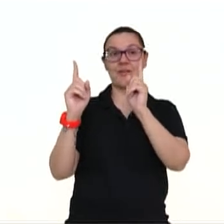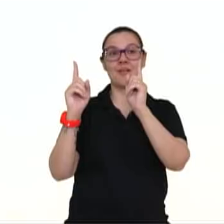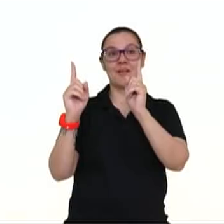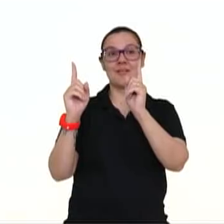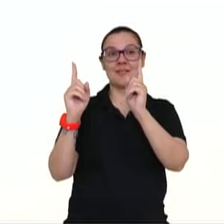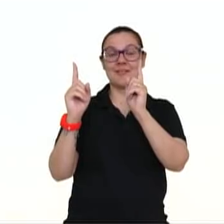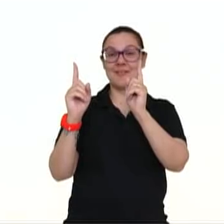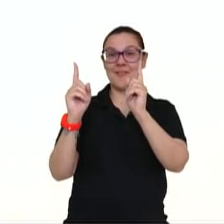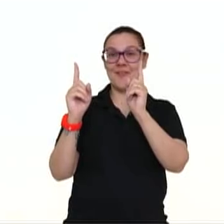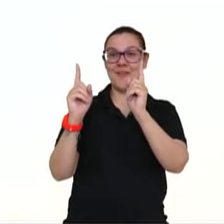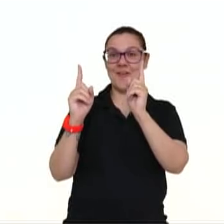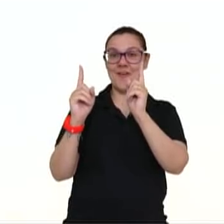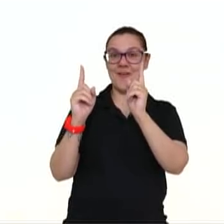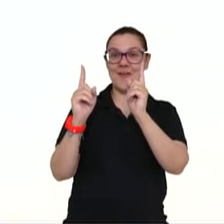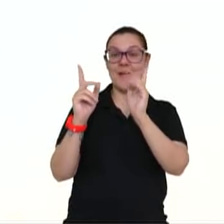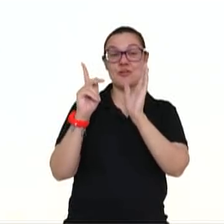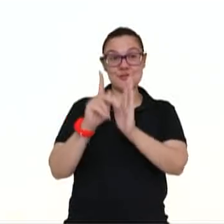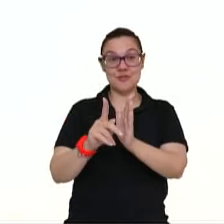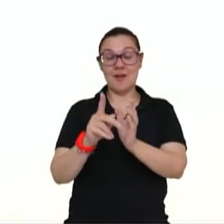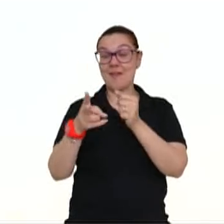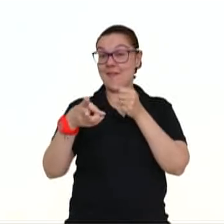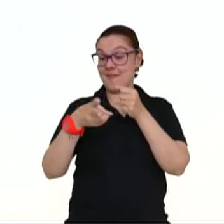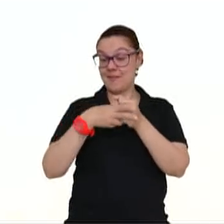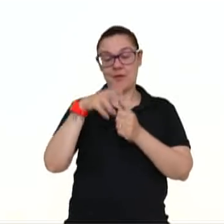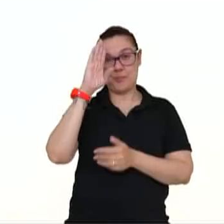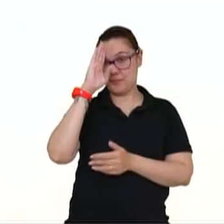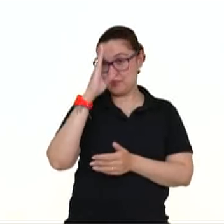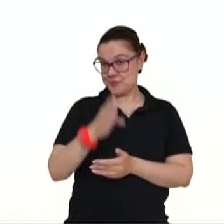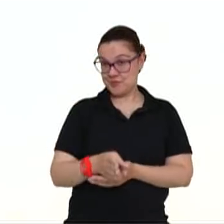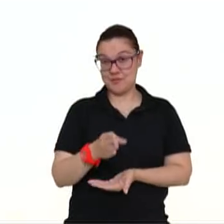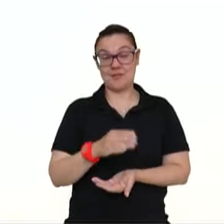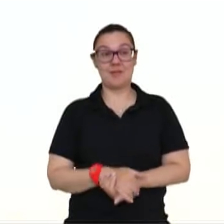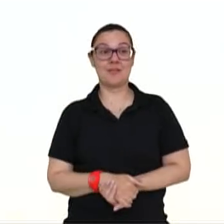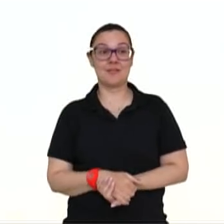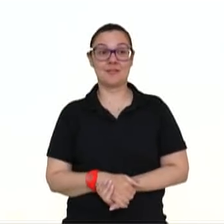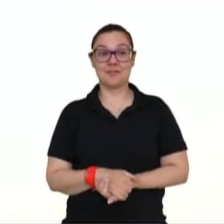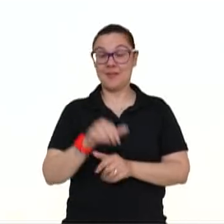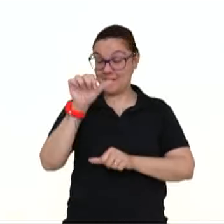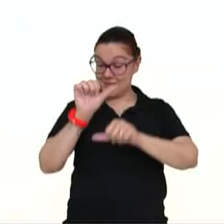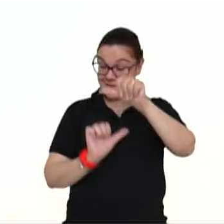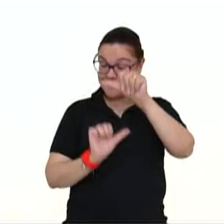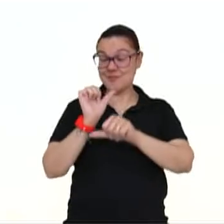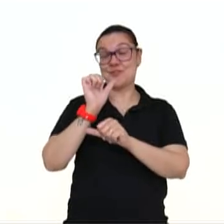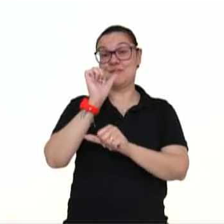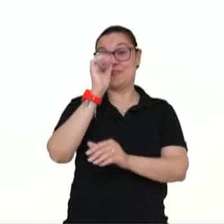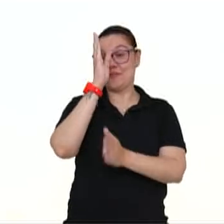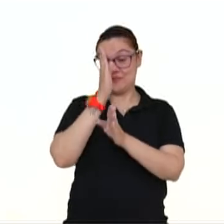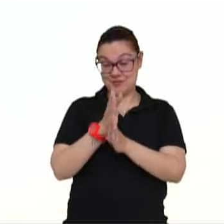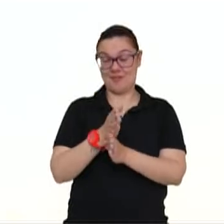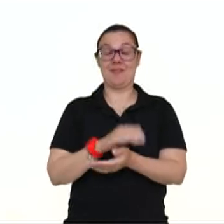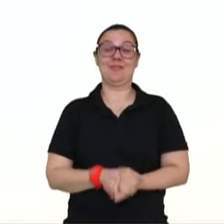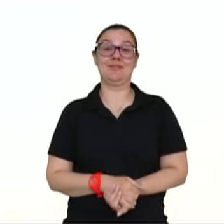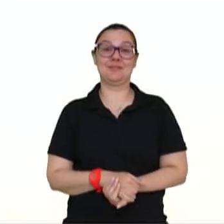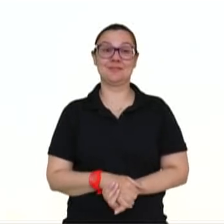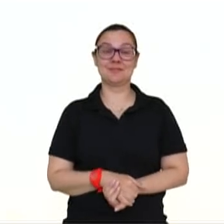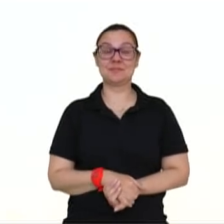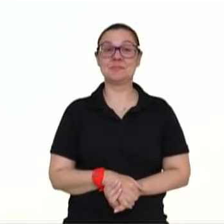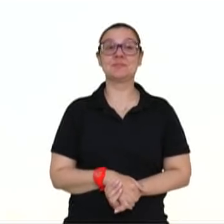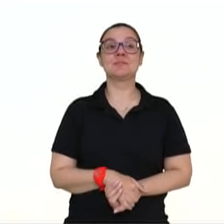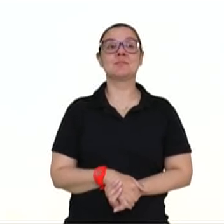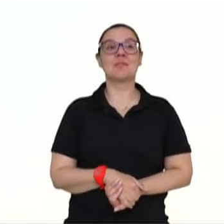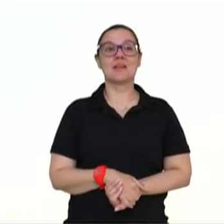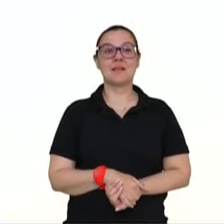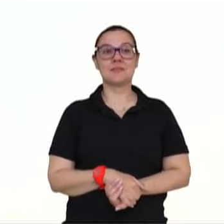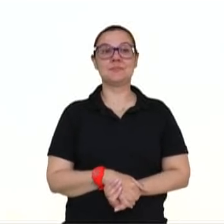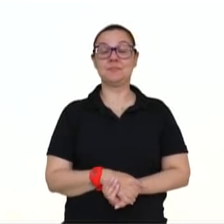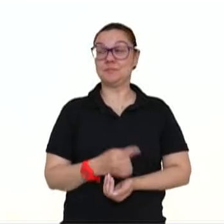objeto direto. Quando é objeto direto, é lógico que o meu verbo é verbo transitivo direto. Ok? Era isso para vocês